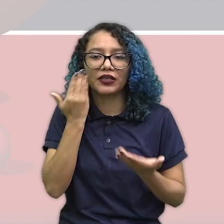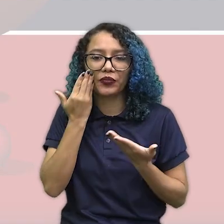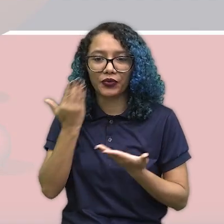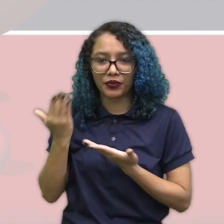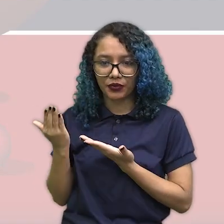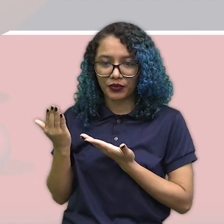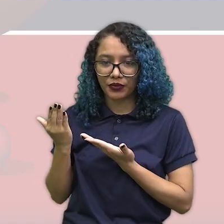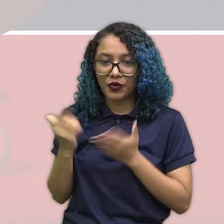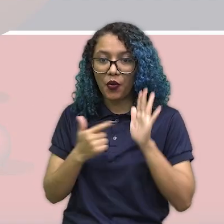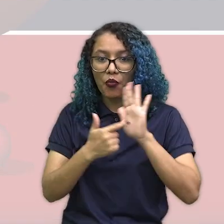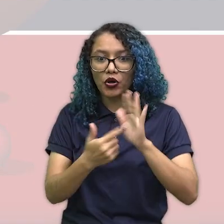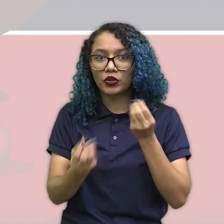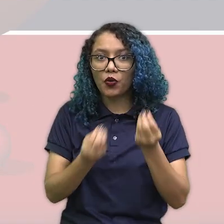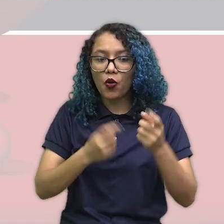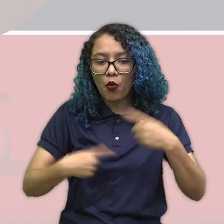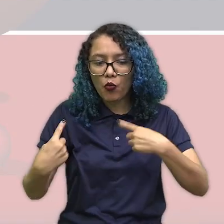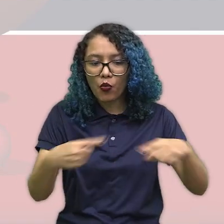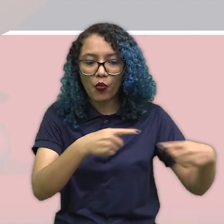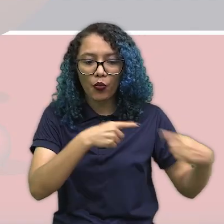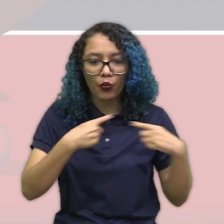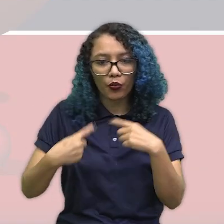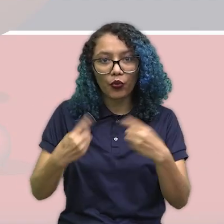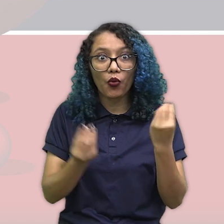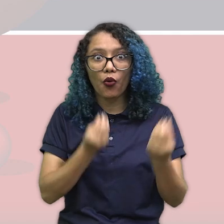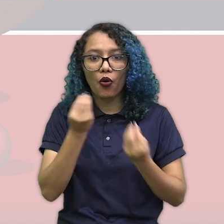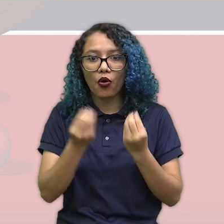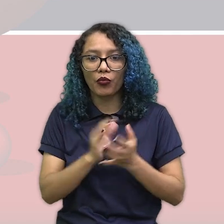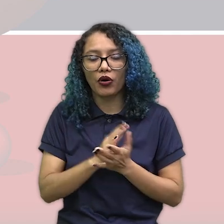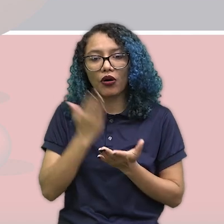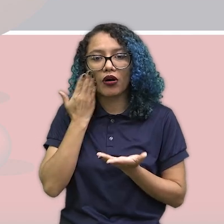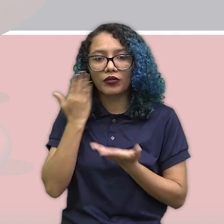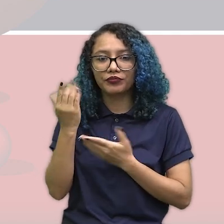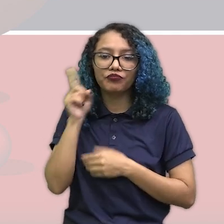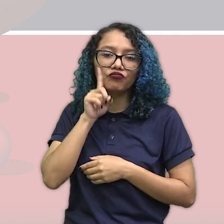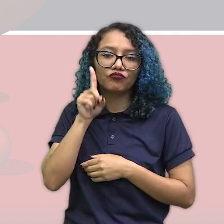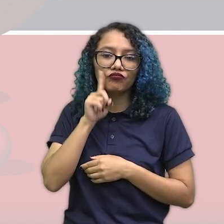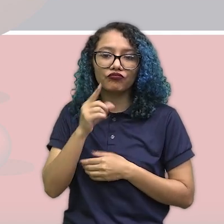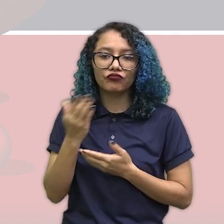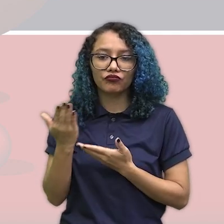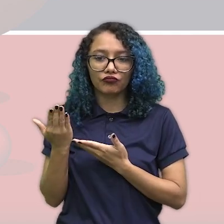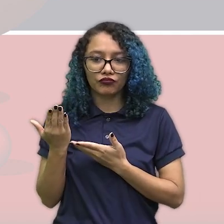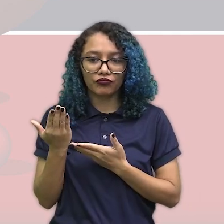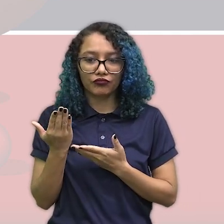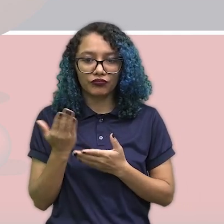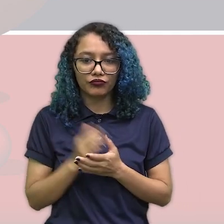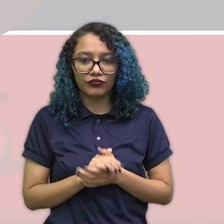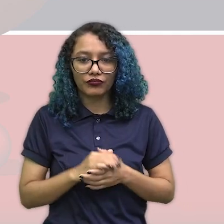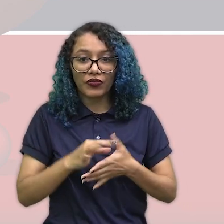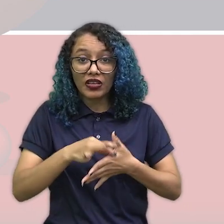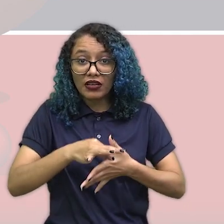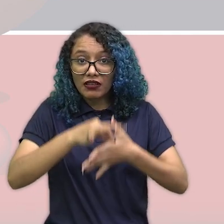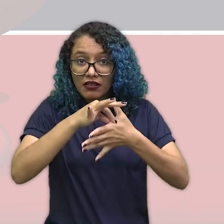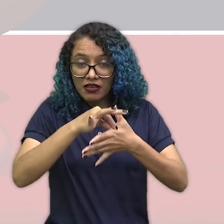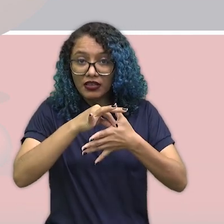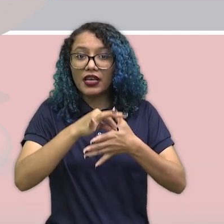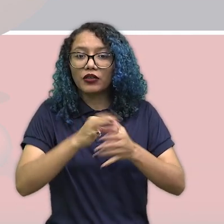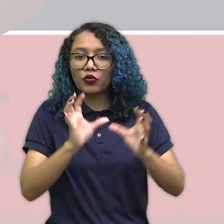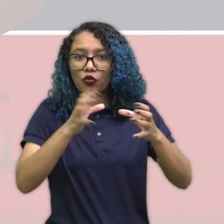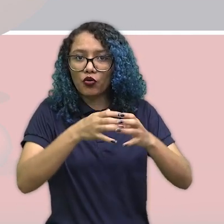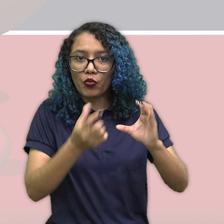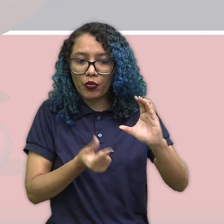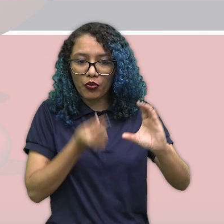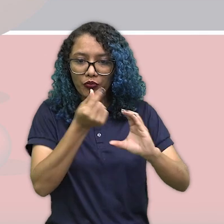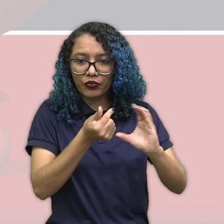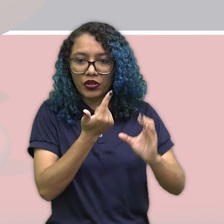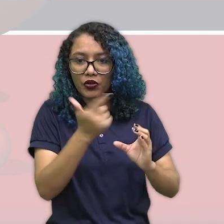bem como era mais ou menos essa disputa, né? Nós temos aqui os Estados Unidos, que liderava o bloco capitalista, a